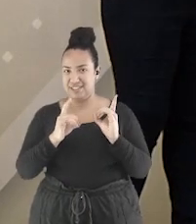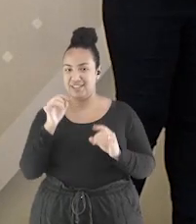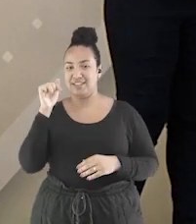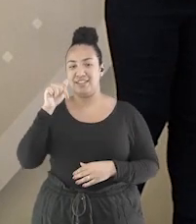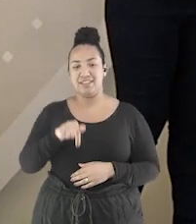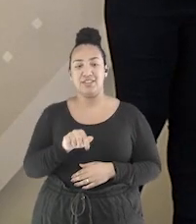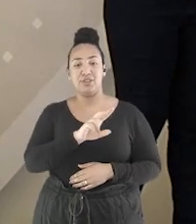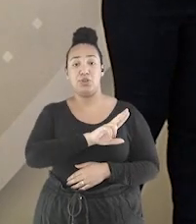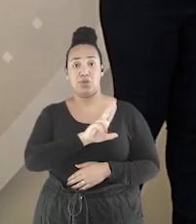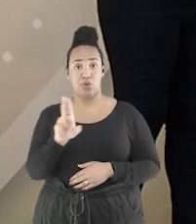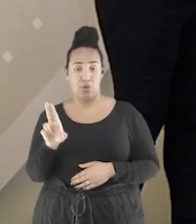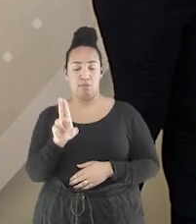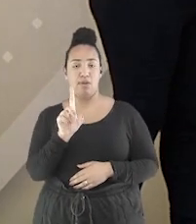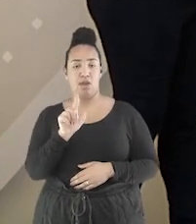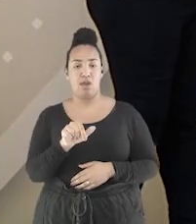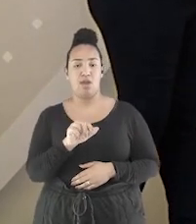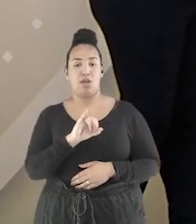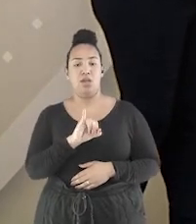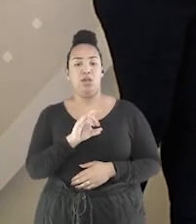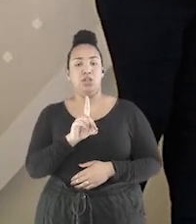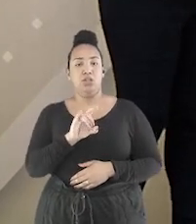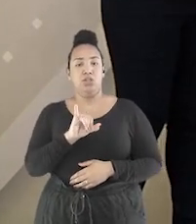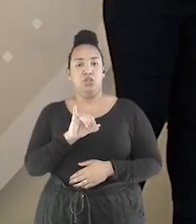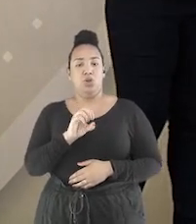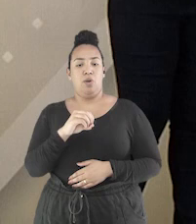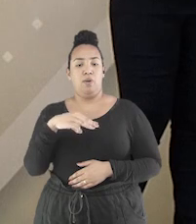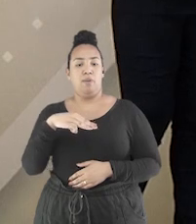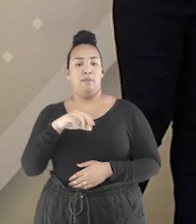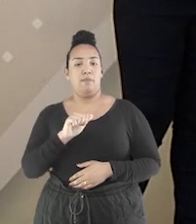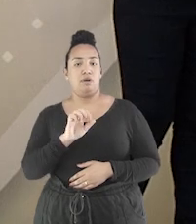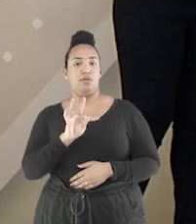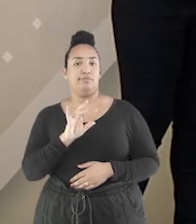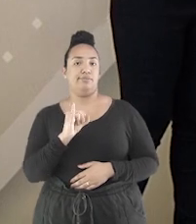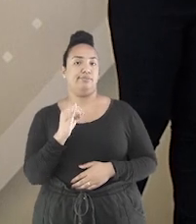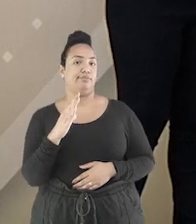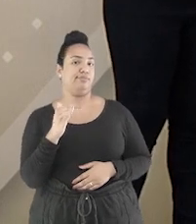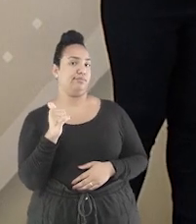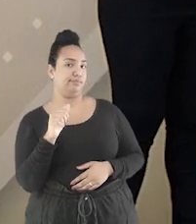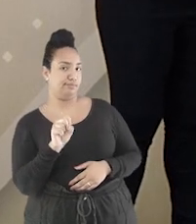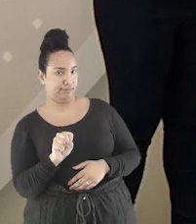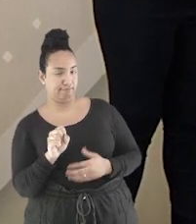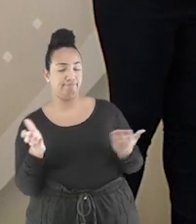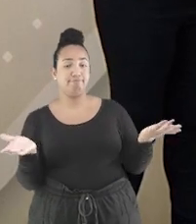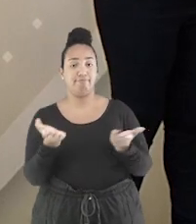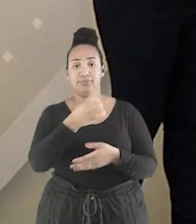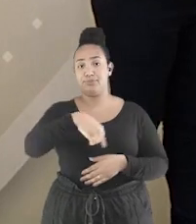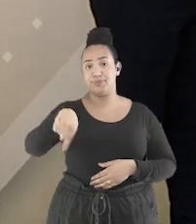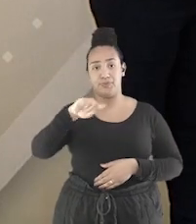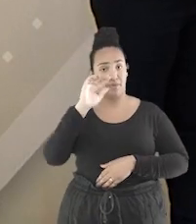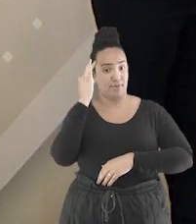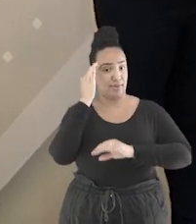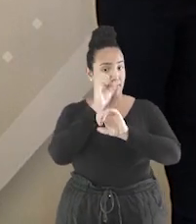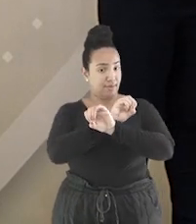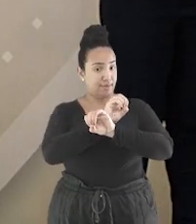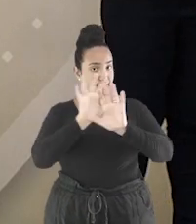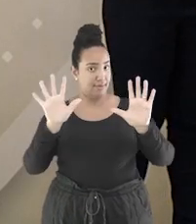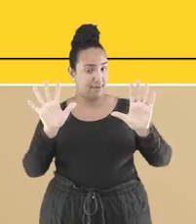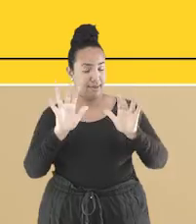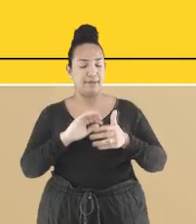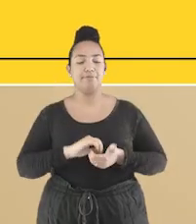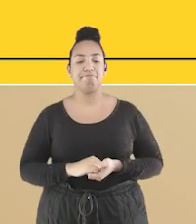encenado são chamadas de expressões idiomáticas. Vamos entender melhor sobre